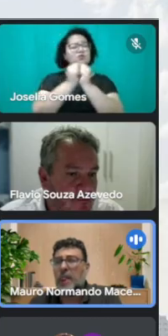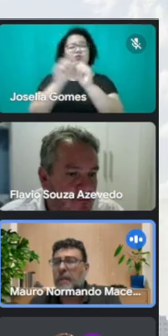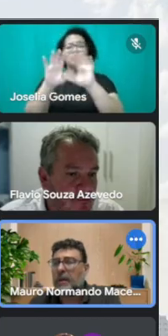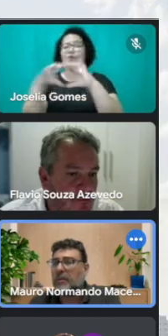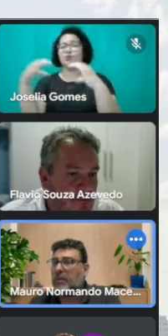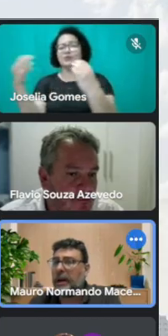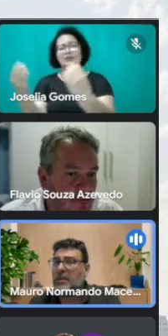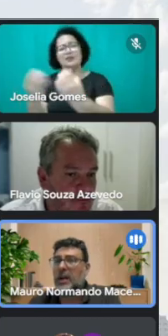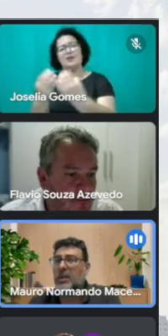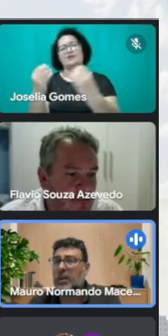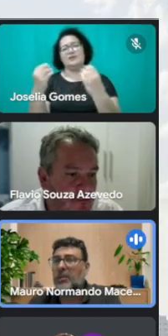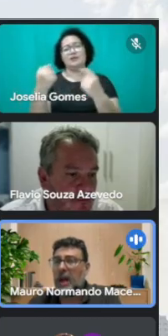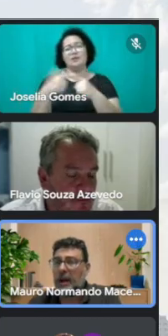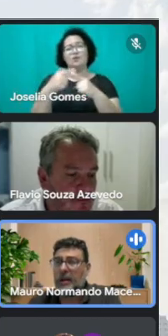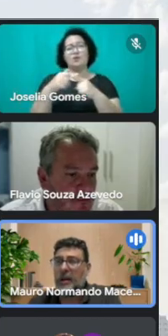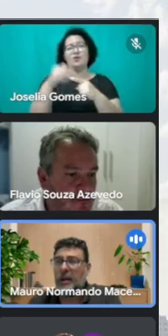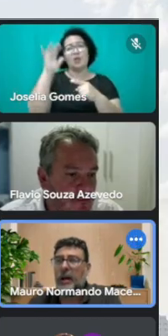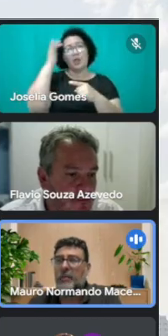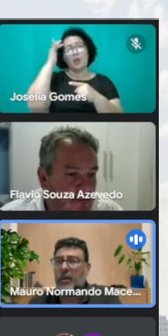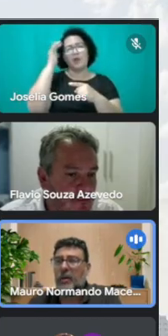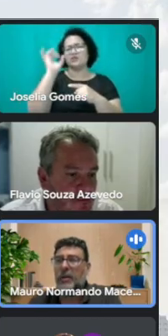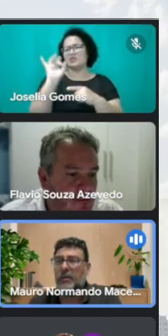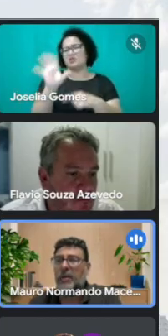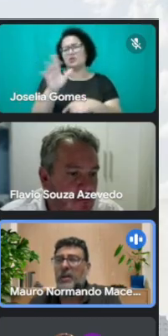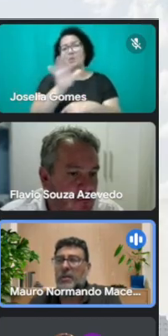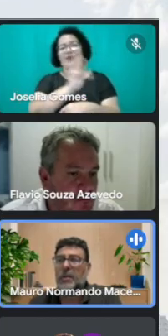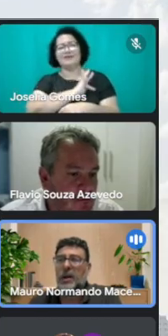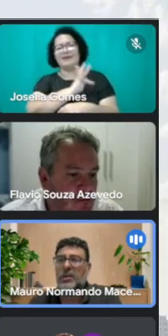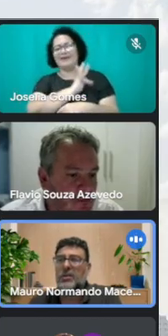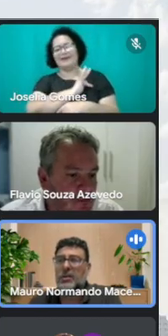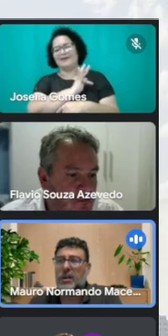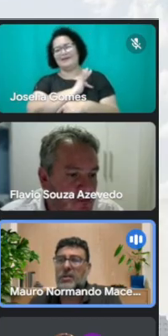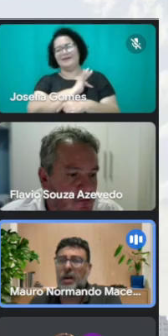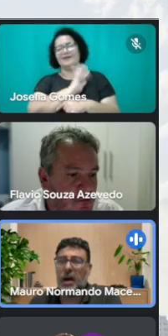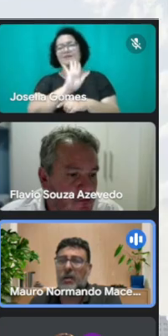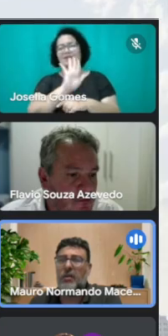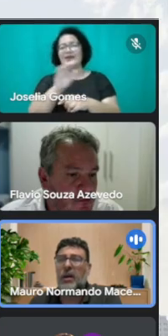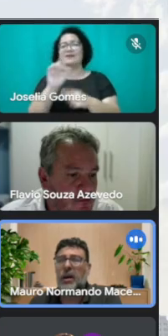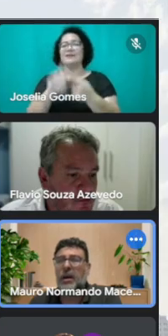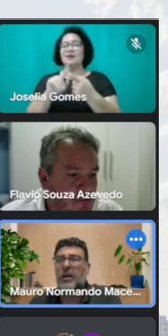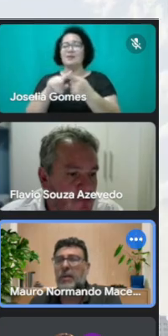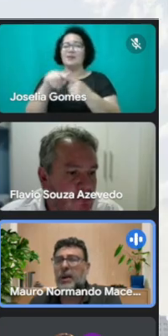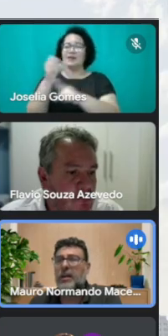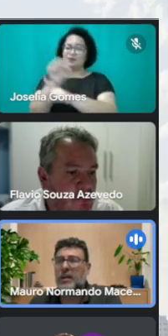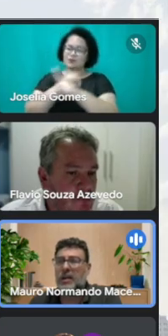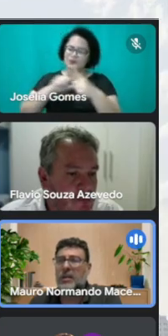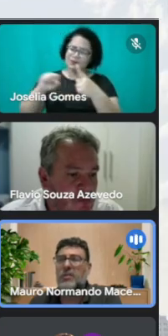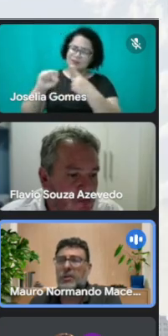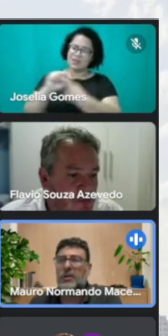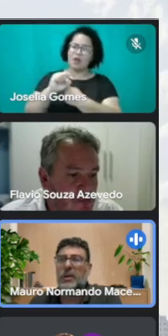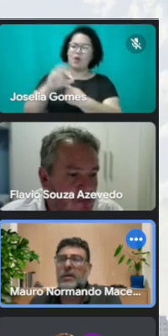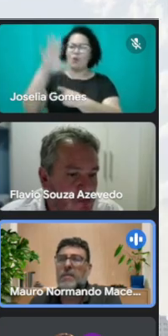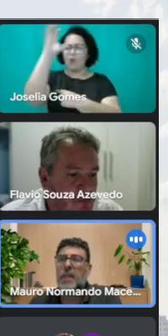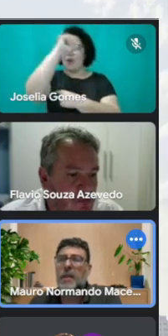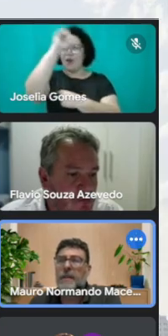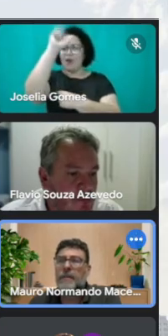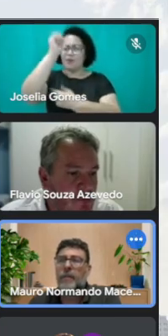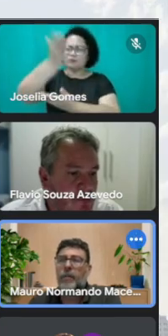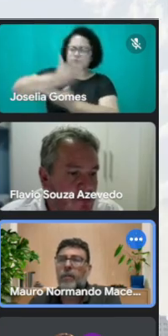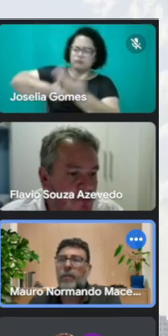acho que não é só questão técnica, né? Envolve também a questão social e uma aprendizagem mútua,